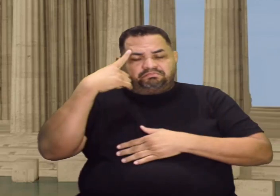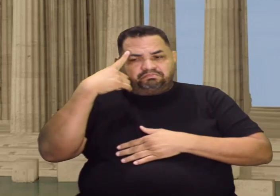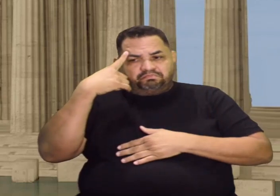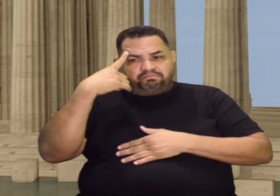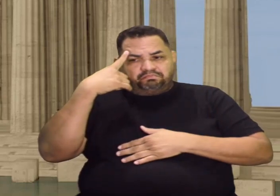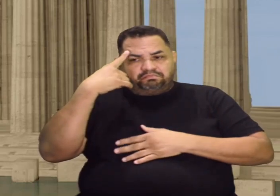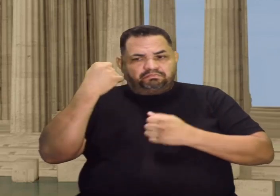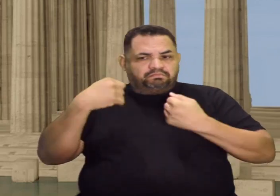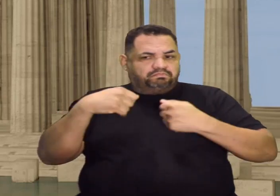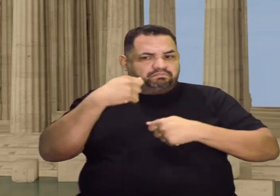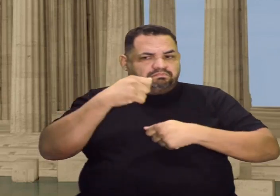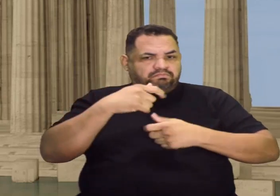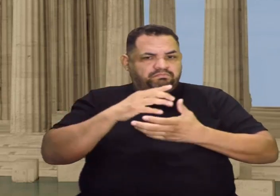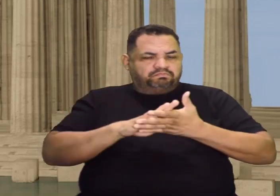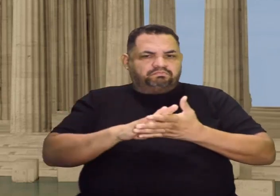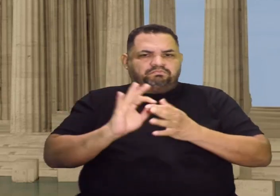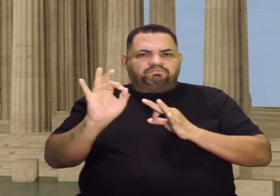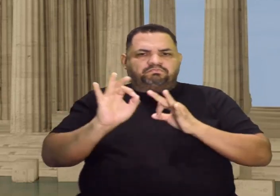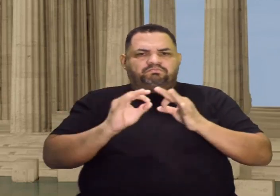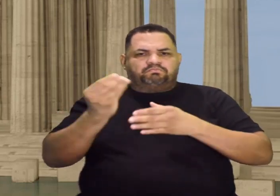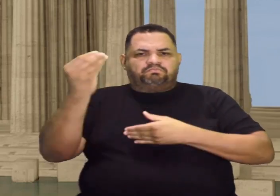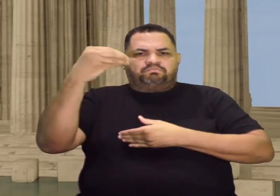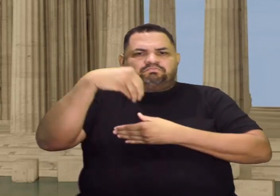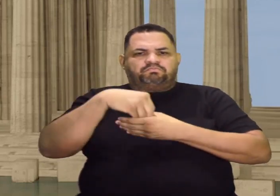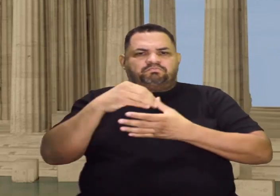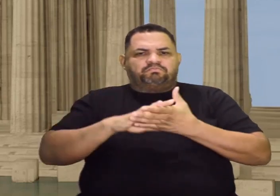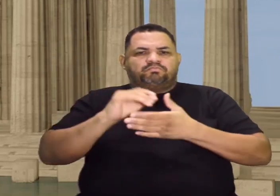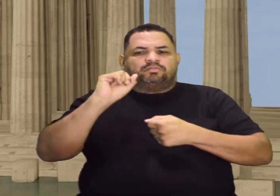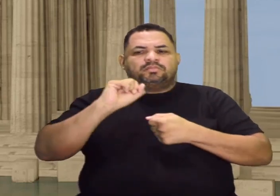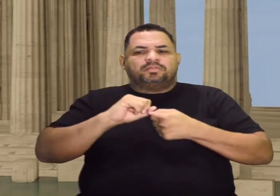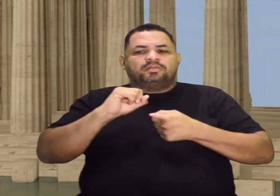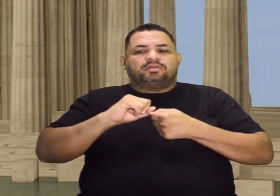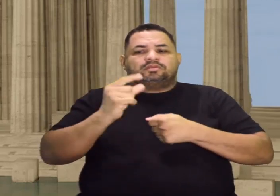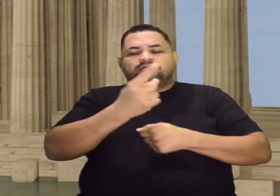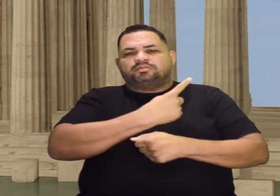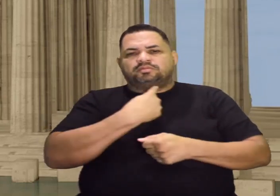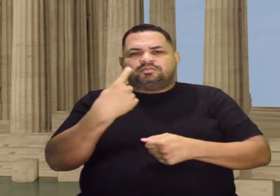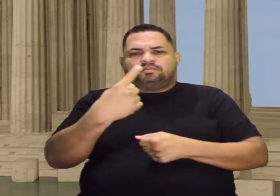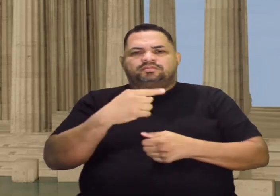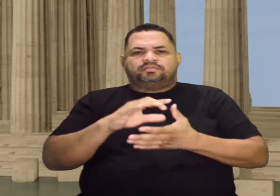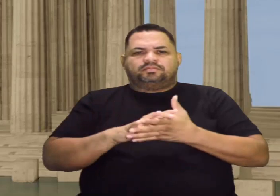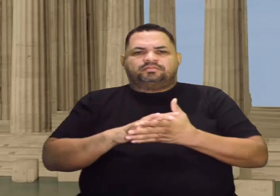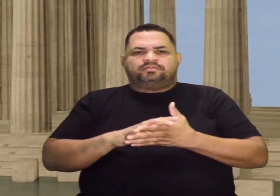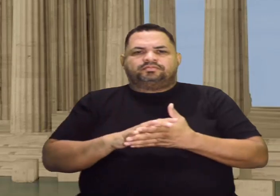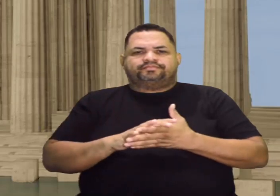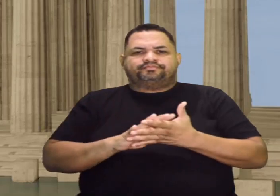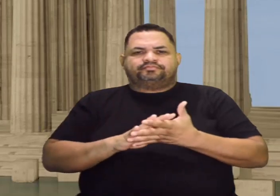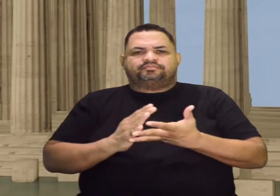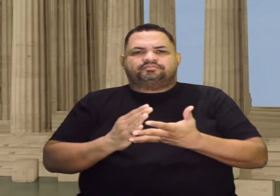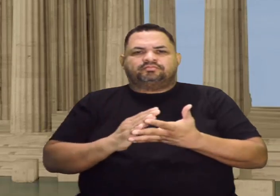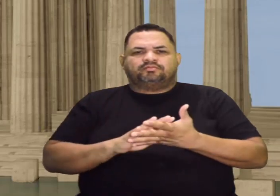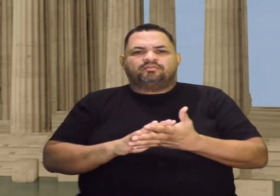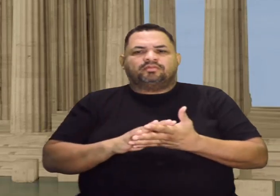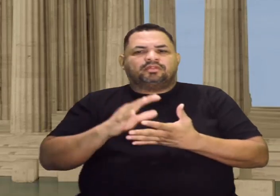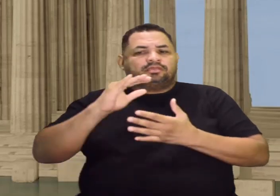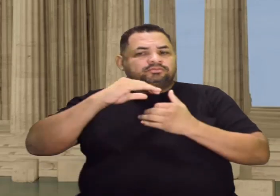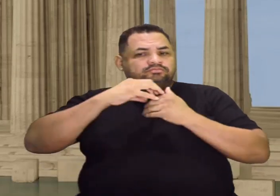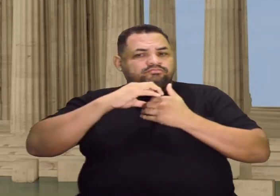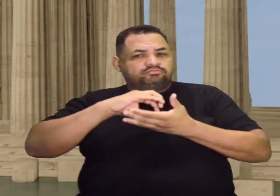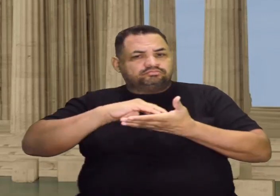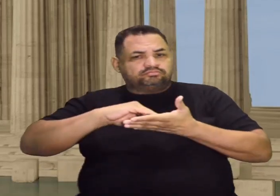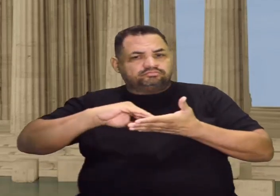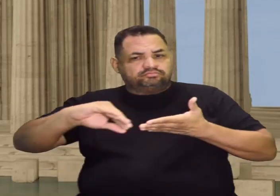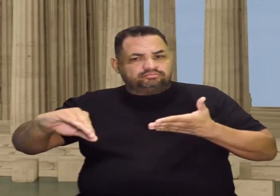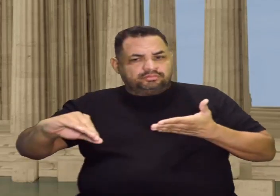ter um administrativo dentro das nossas ações. Então era assim, eles tirar a fé, né, nessa perspectiva